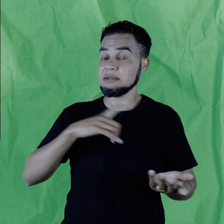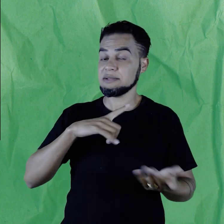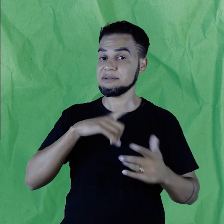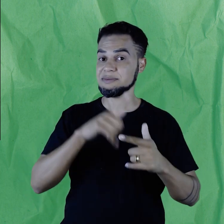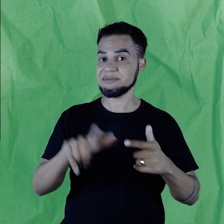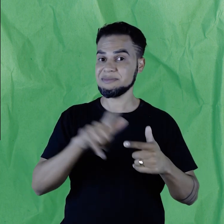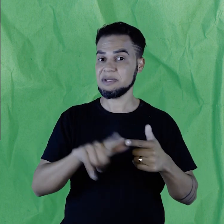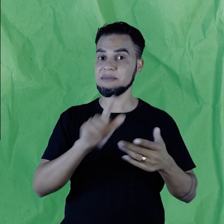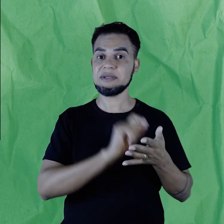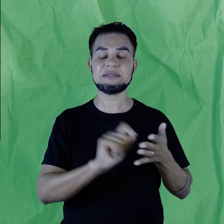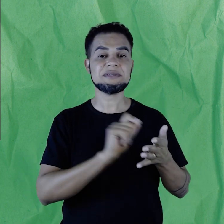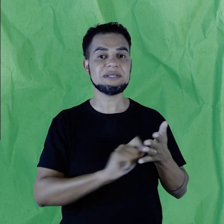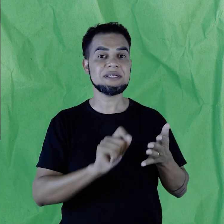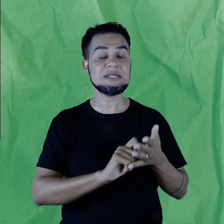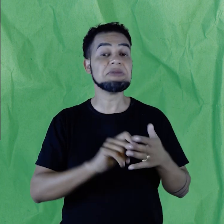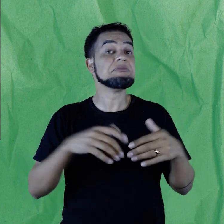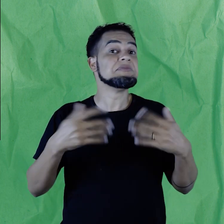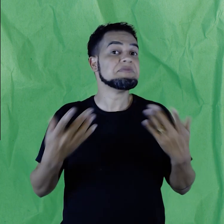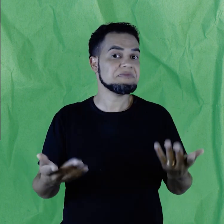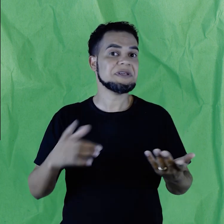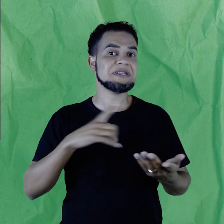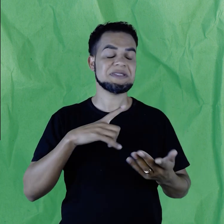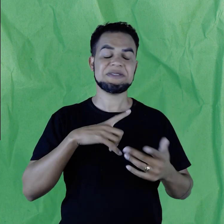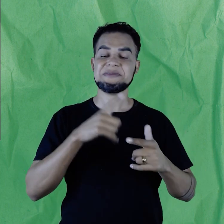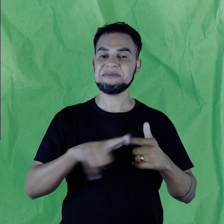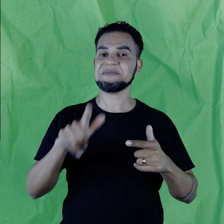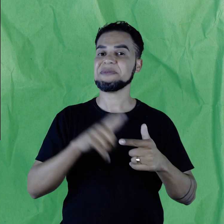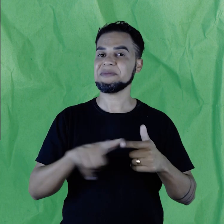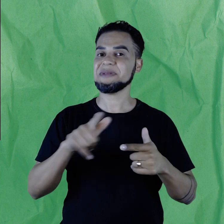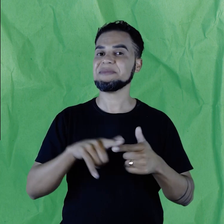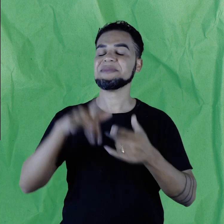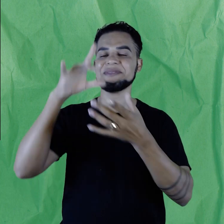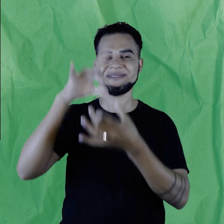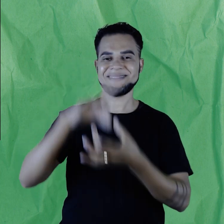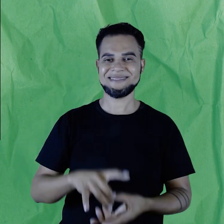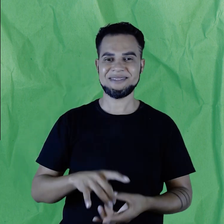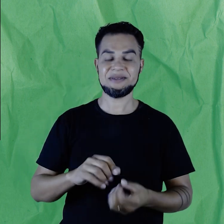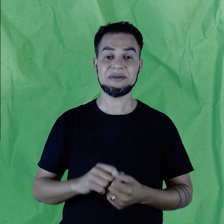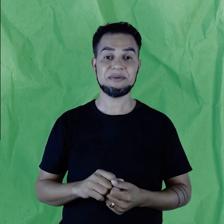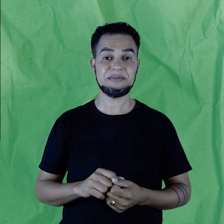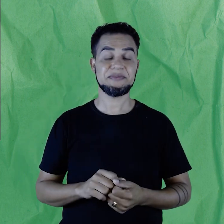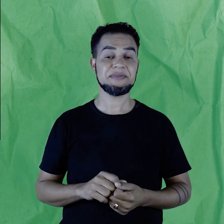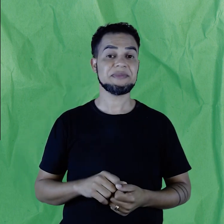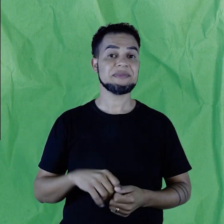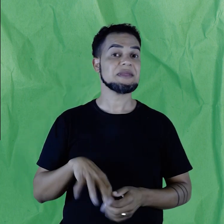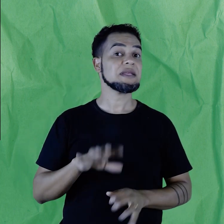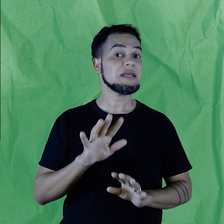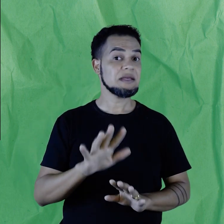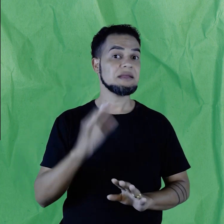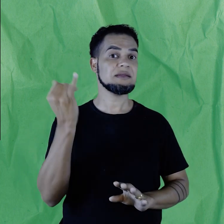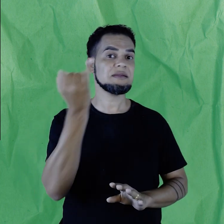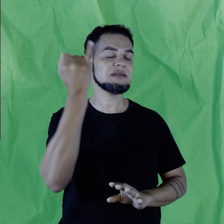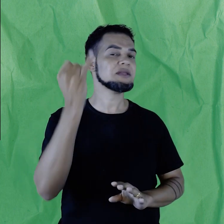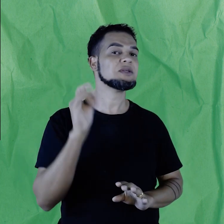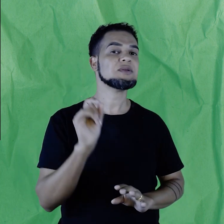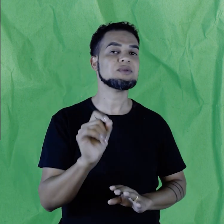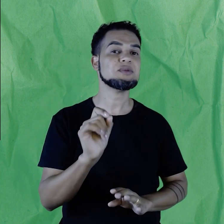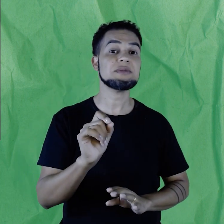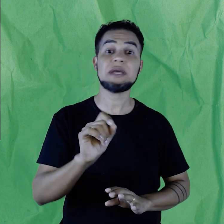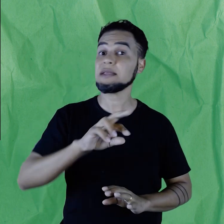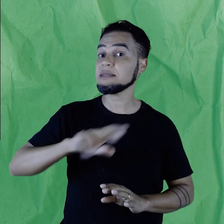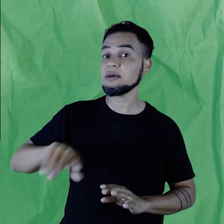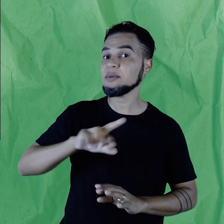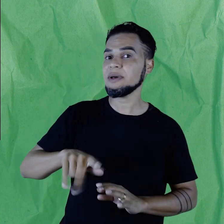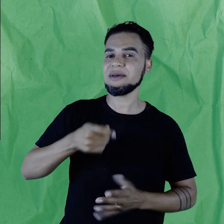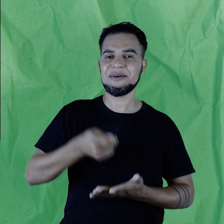temos um problema de escrita, geralmente temos um problema de coesão. Lembrando que isso não